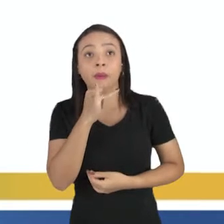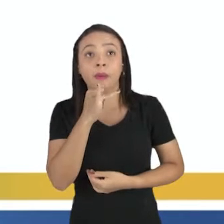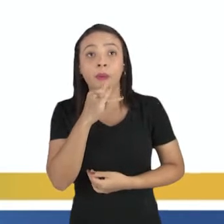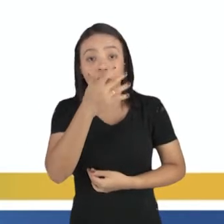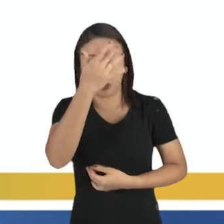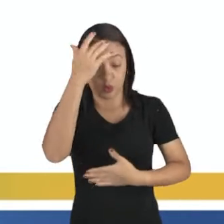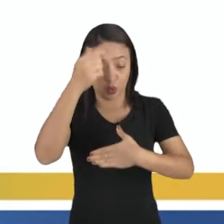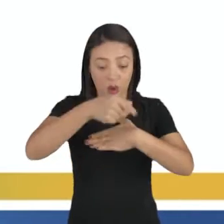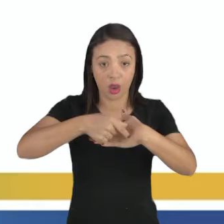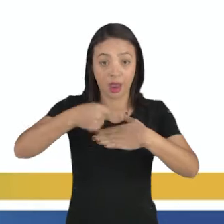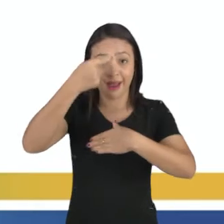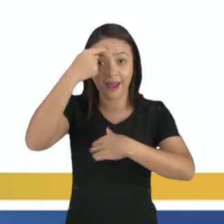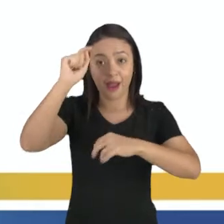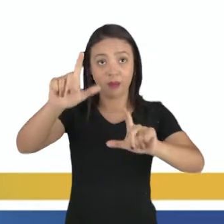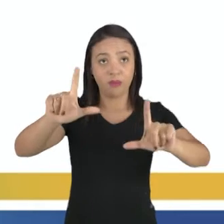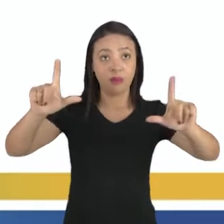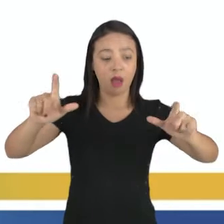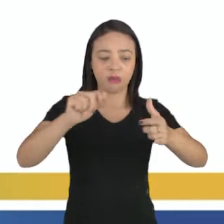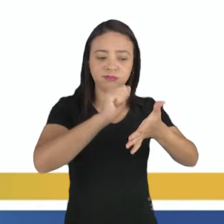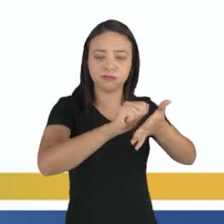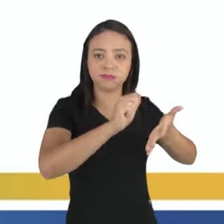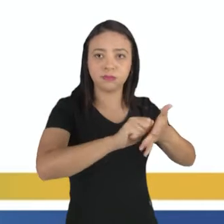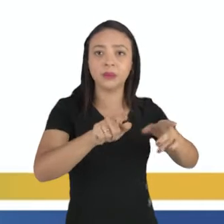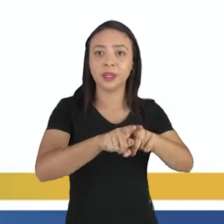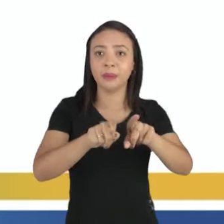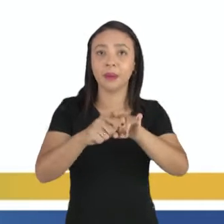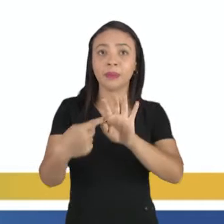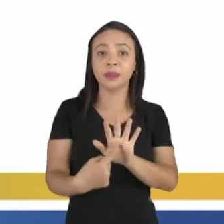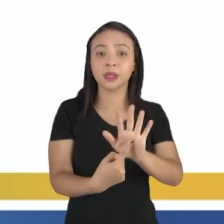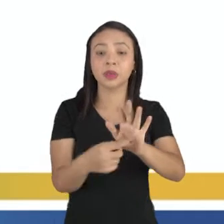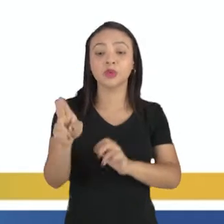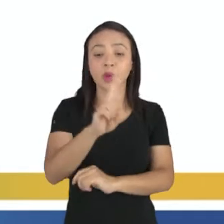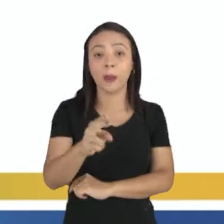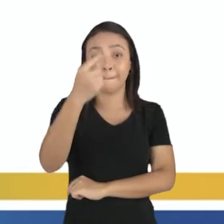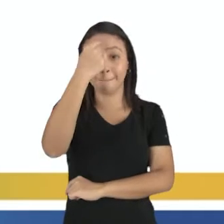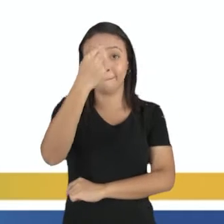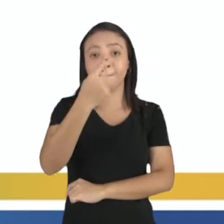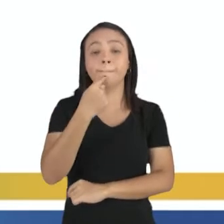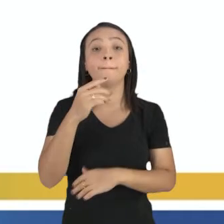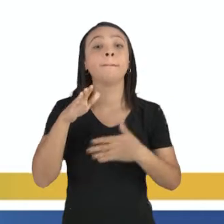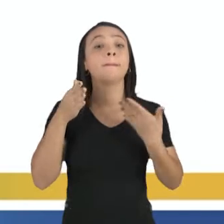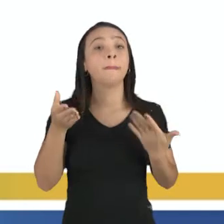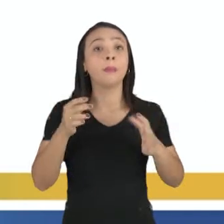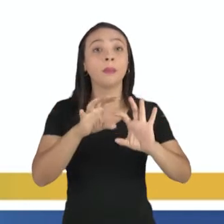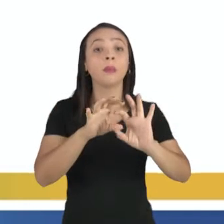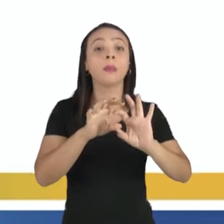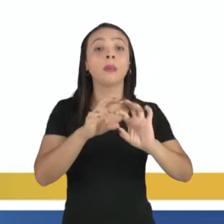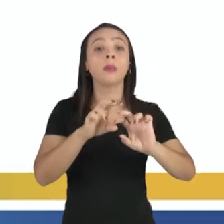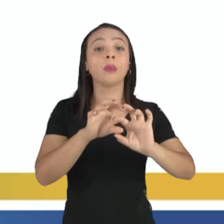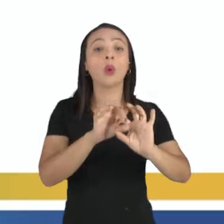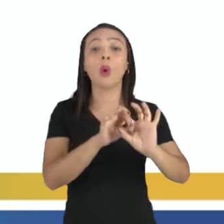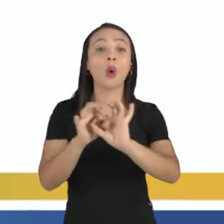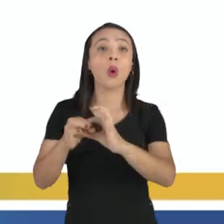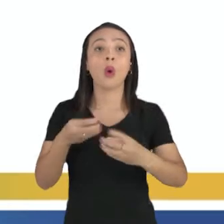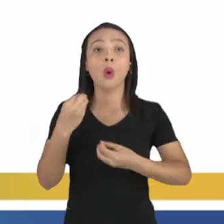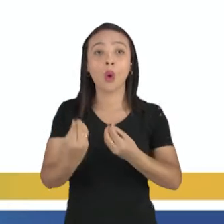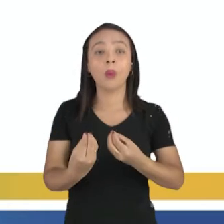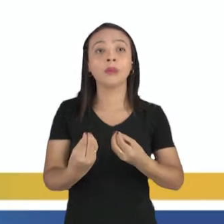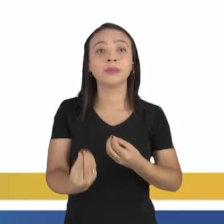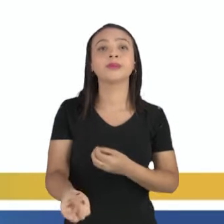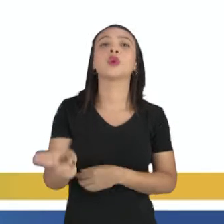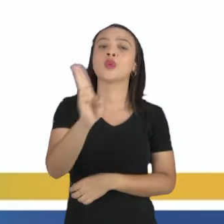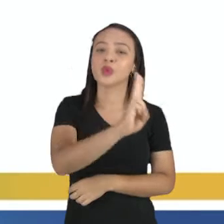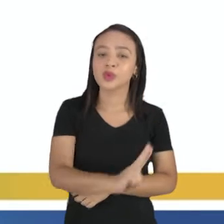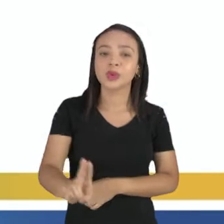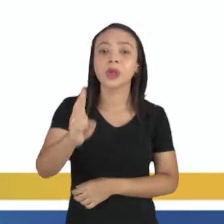cartaz colocar em palavras, ele colocou em imagens. Então, essa associação é feita por onde? Pela utilização